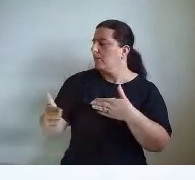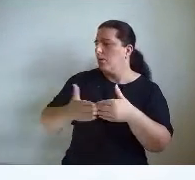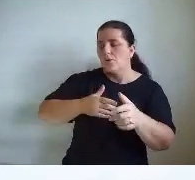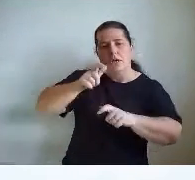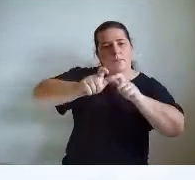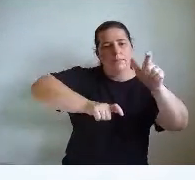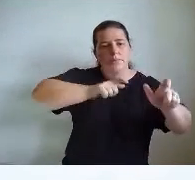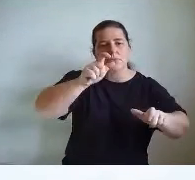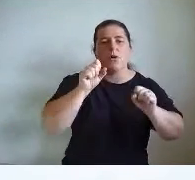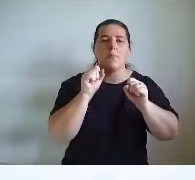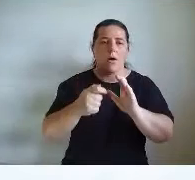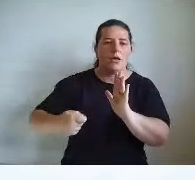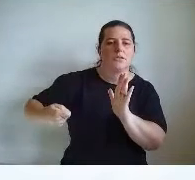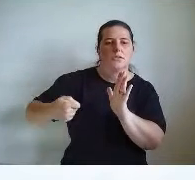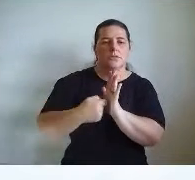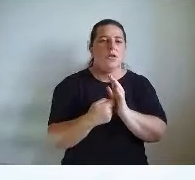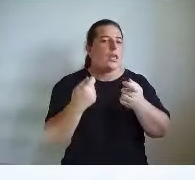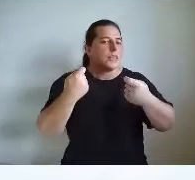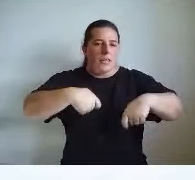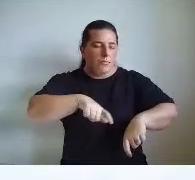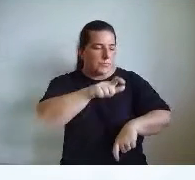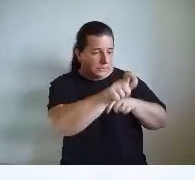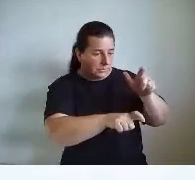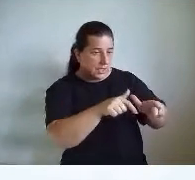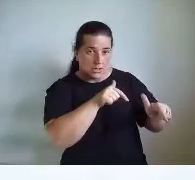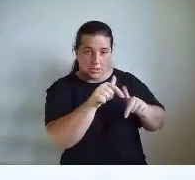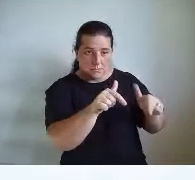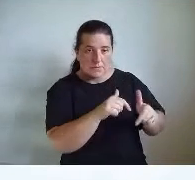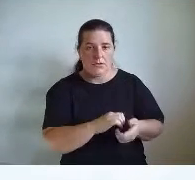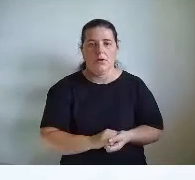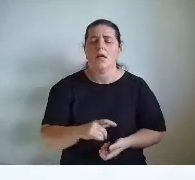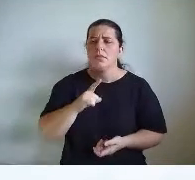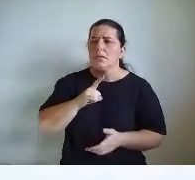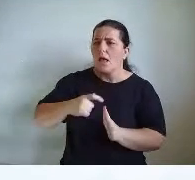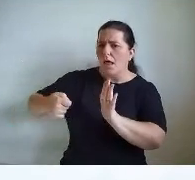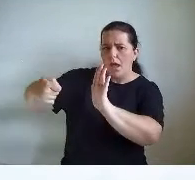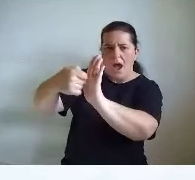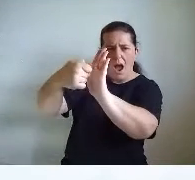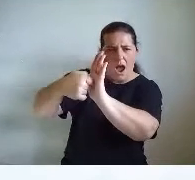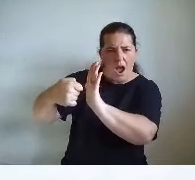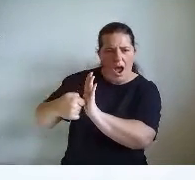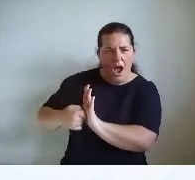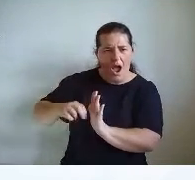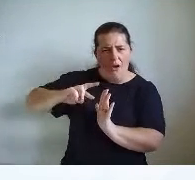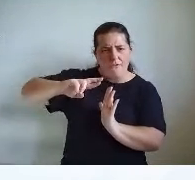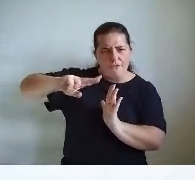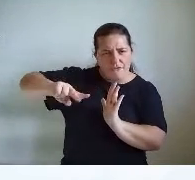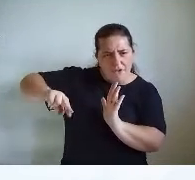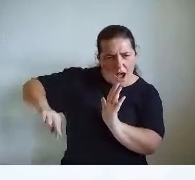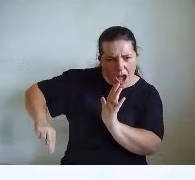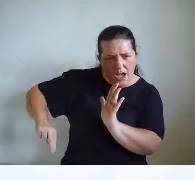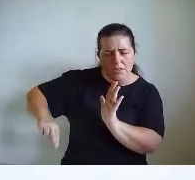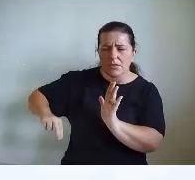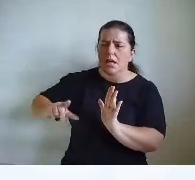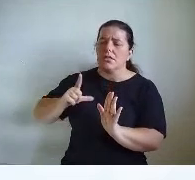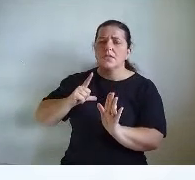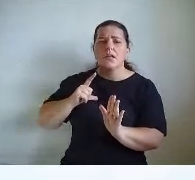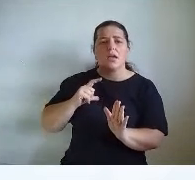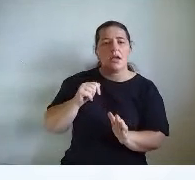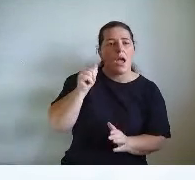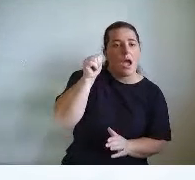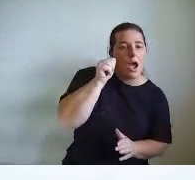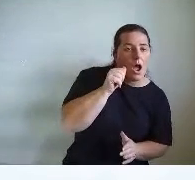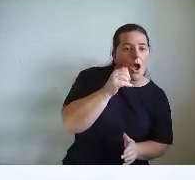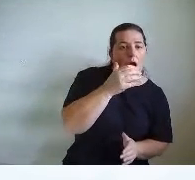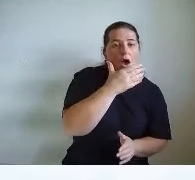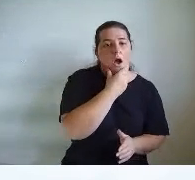trabalhador. A gente tem aqui denúncias, por exemplo, que eu acho até bem interessante. Um casal, né? A esposa, sei